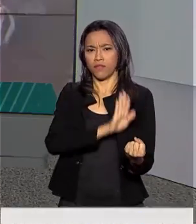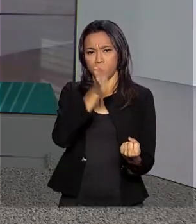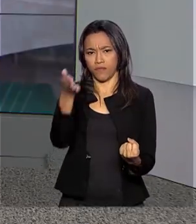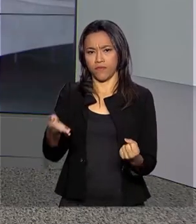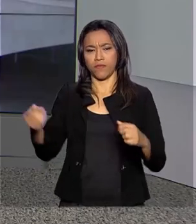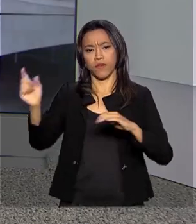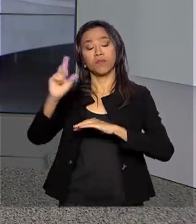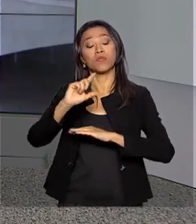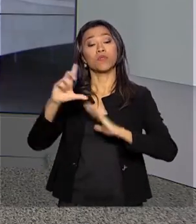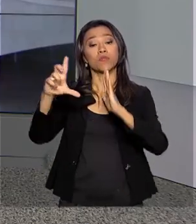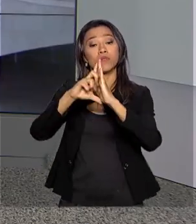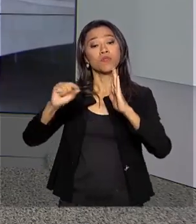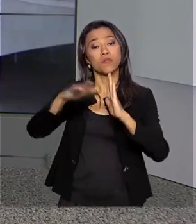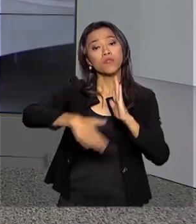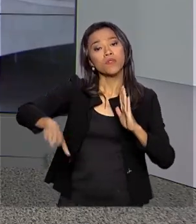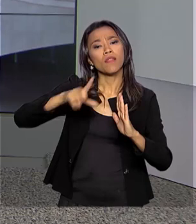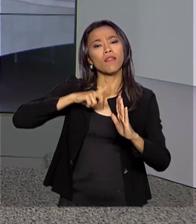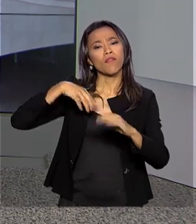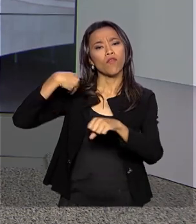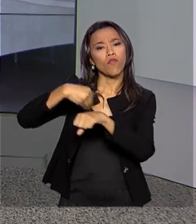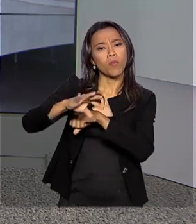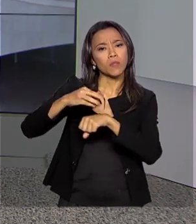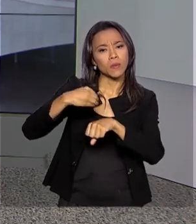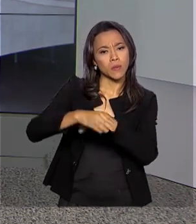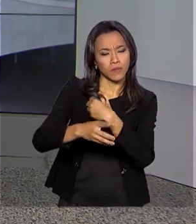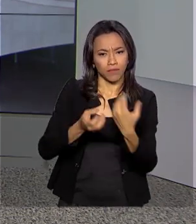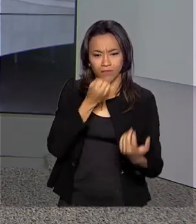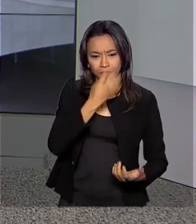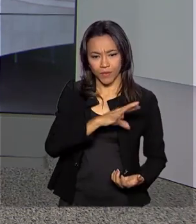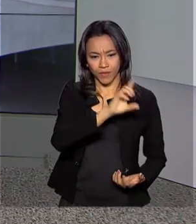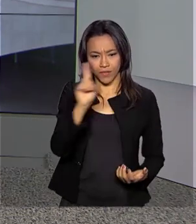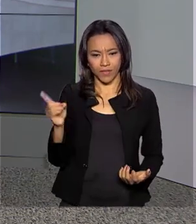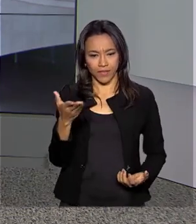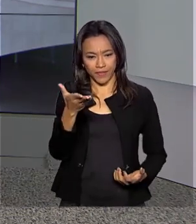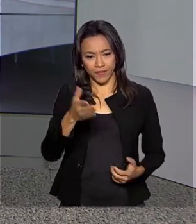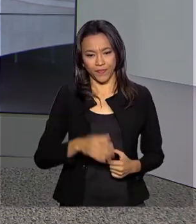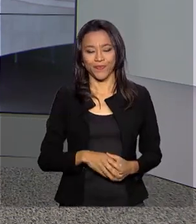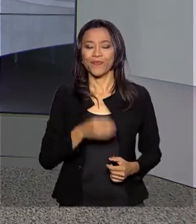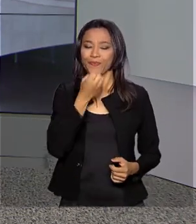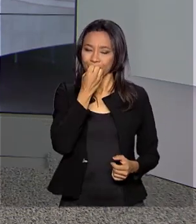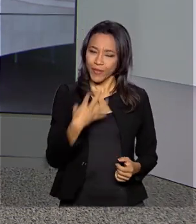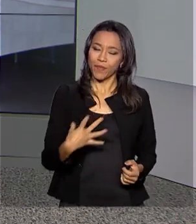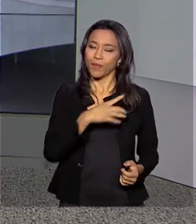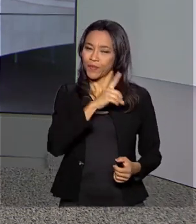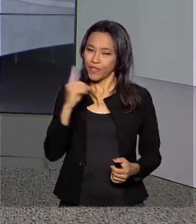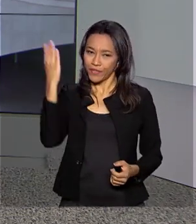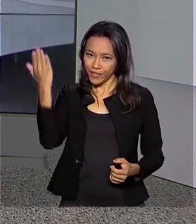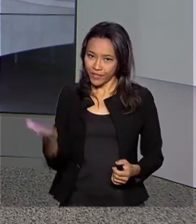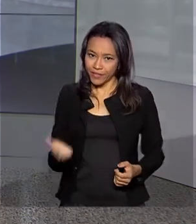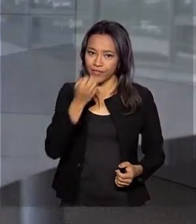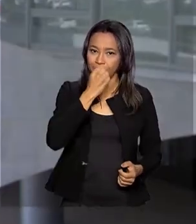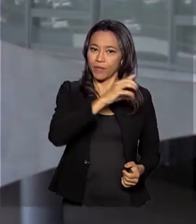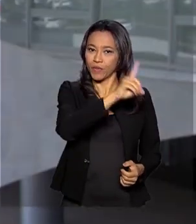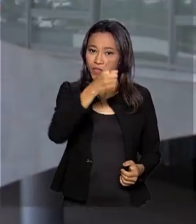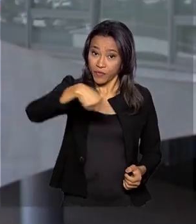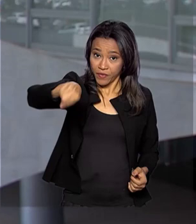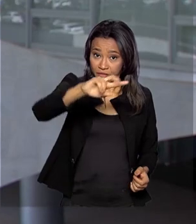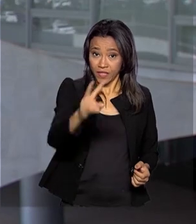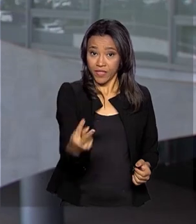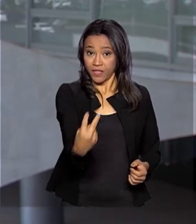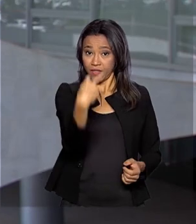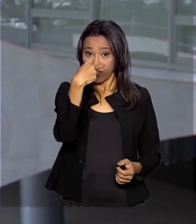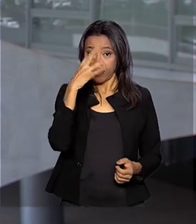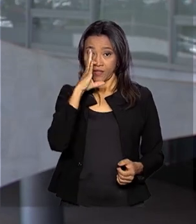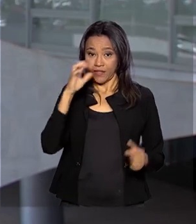Luciana Colares de Holanda traz as informações pra gente. Lu, bom dia pra você. Bom dia pra você, Renata. Bom dia pra você que acompanha a TV Brasil. É